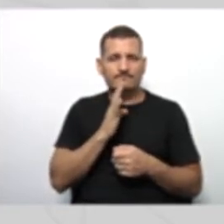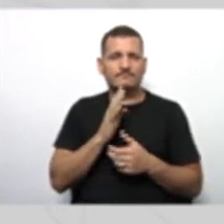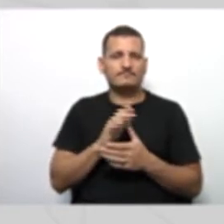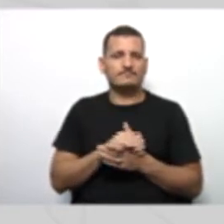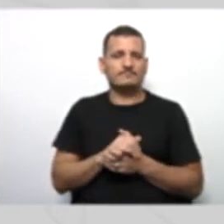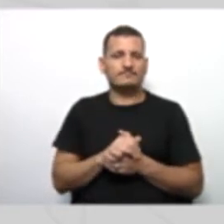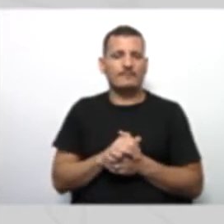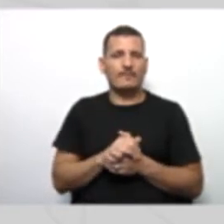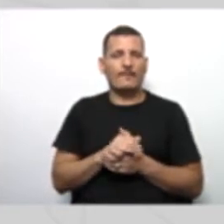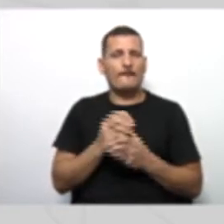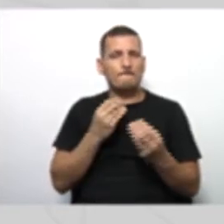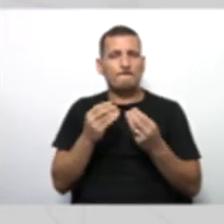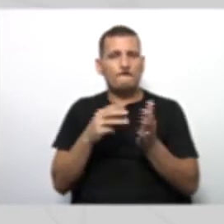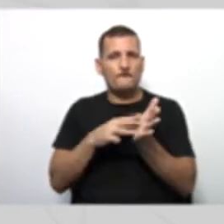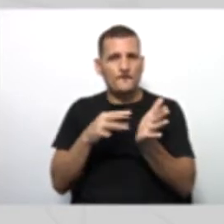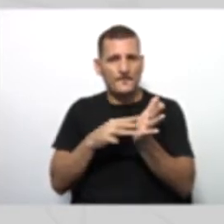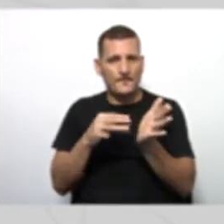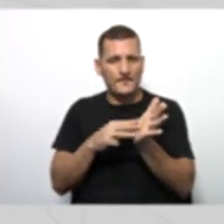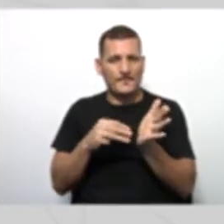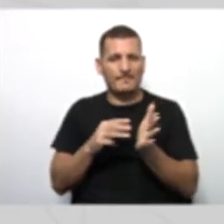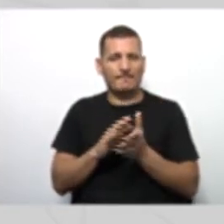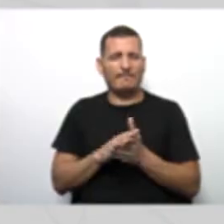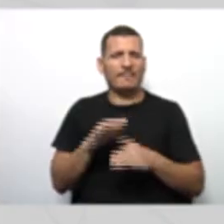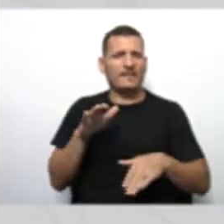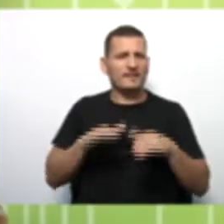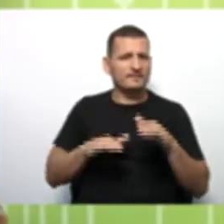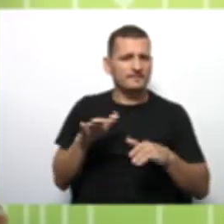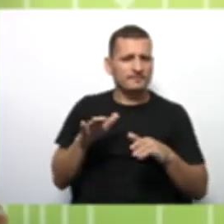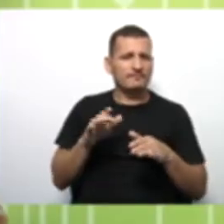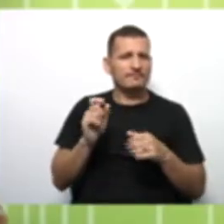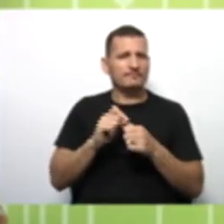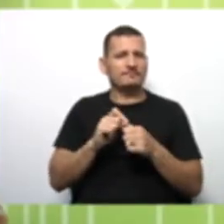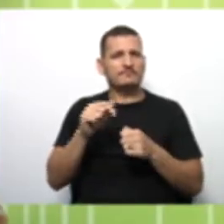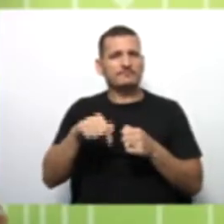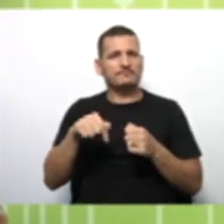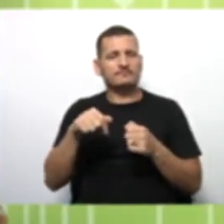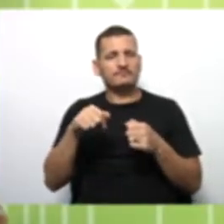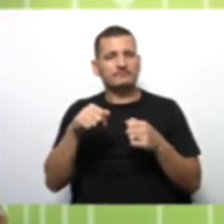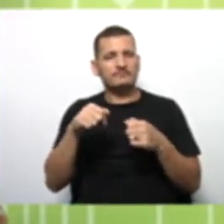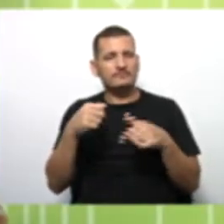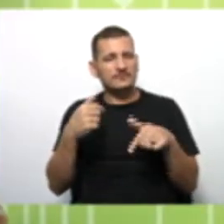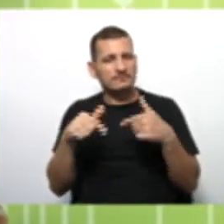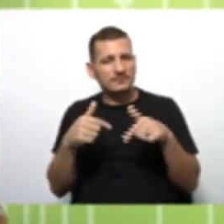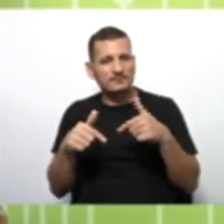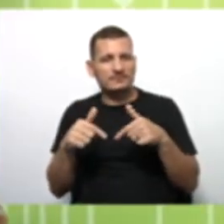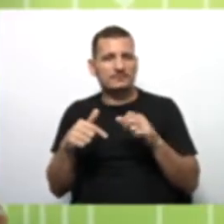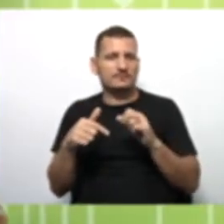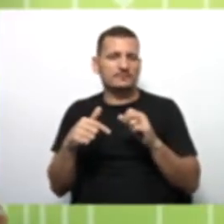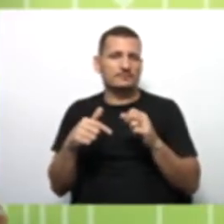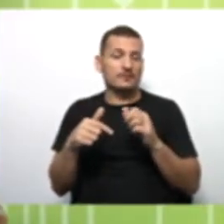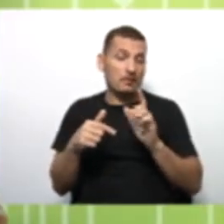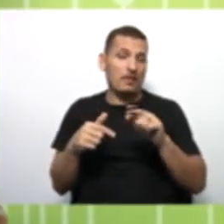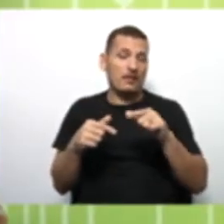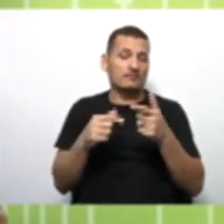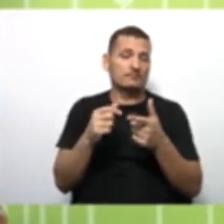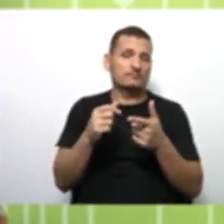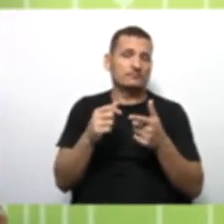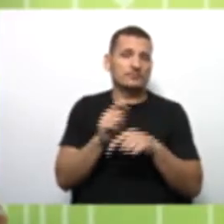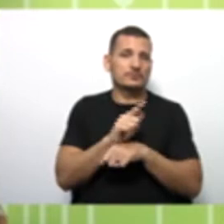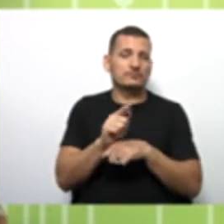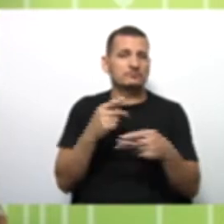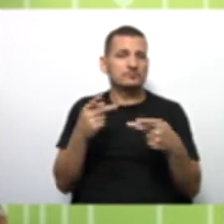projeto. É muita coisa para fazer, tá? Então ser gerente de projeto não é algo simples, tá, gente? E você realmente tem